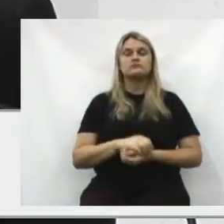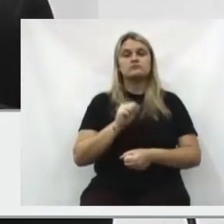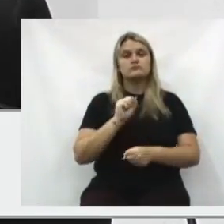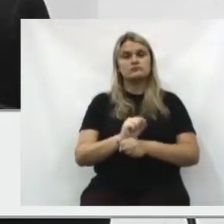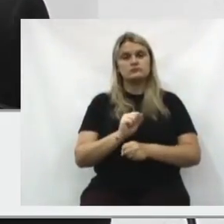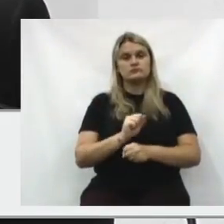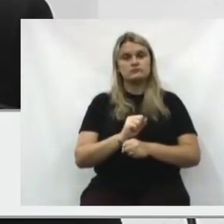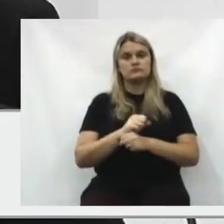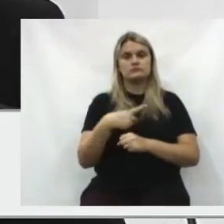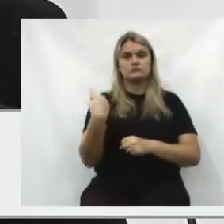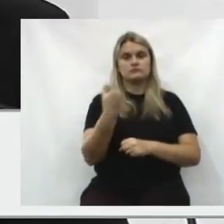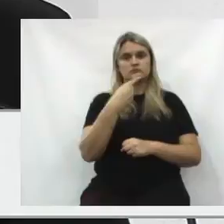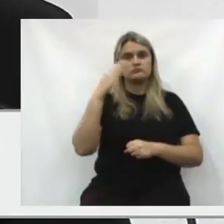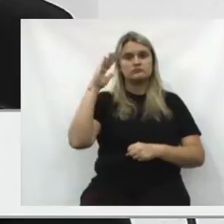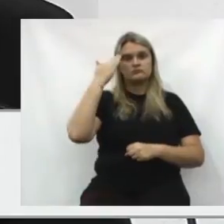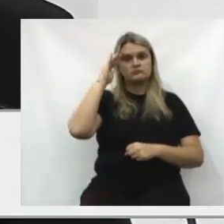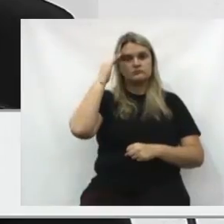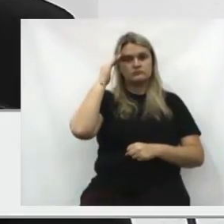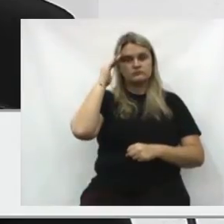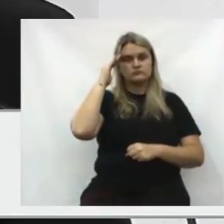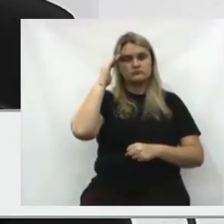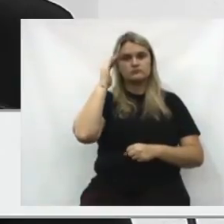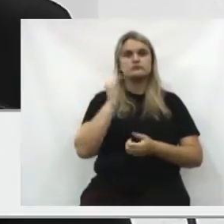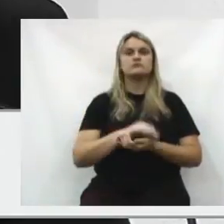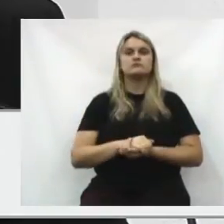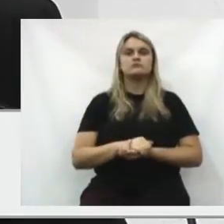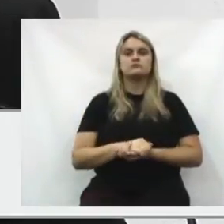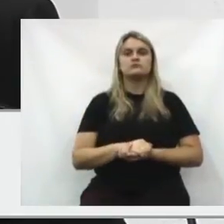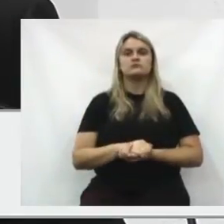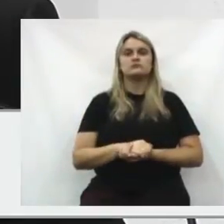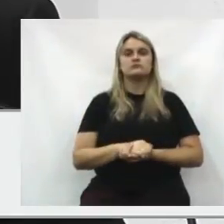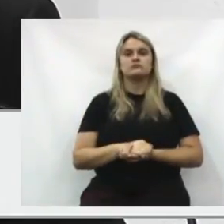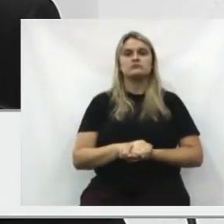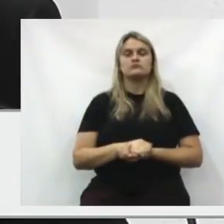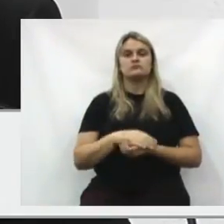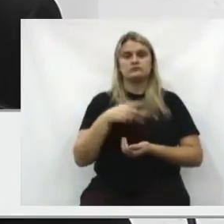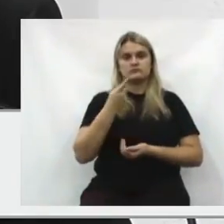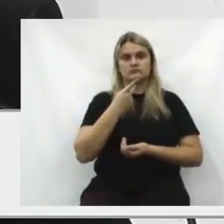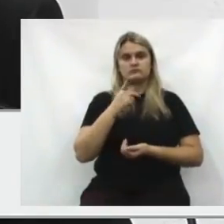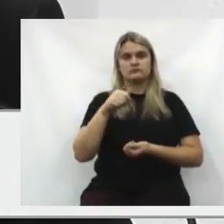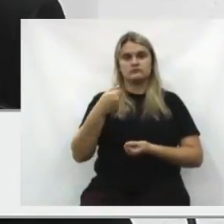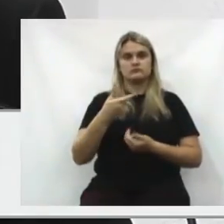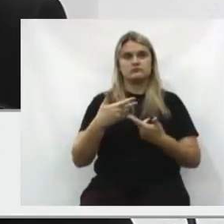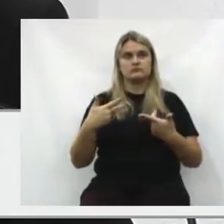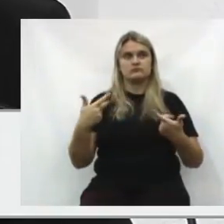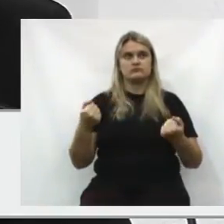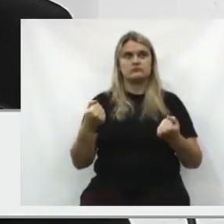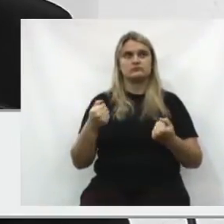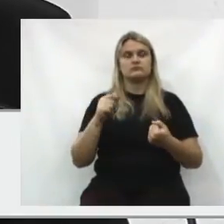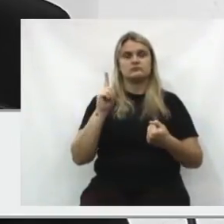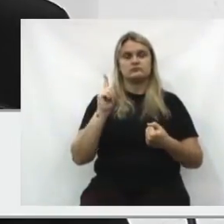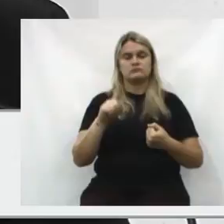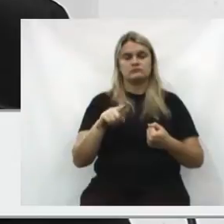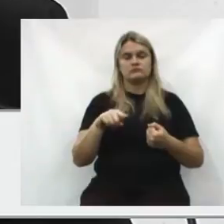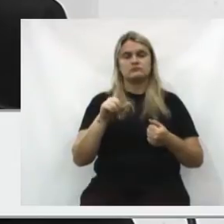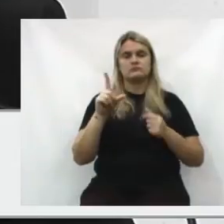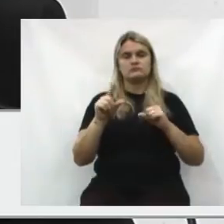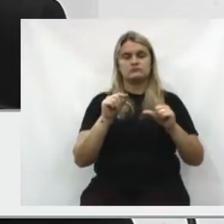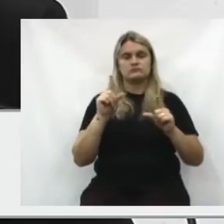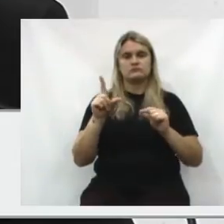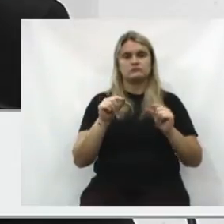forma possível. Espero a compreensão de todos vocês com relação a esses